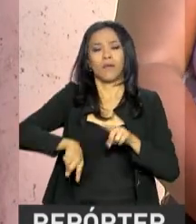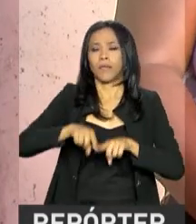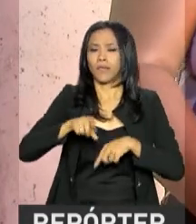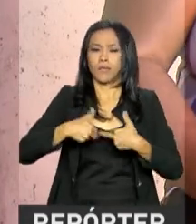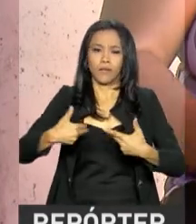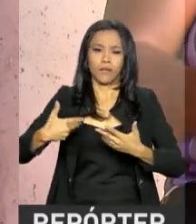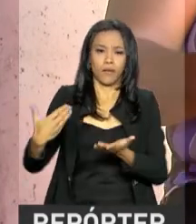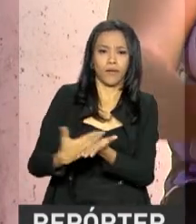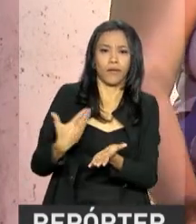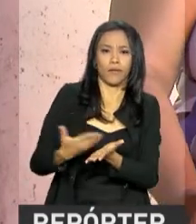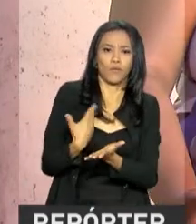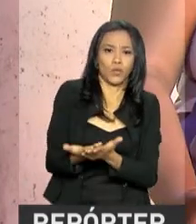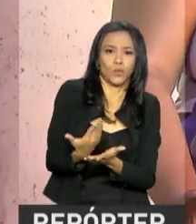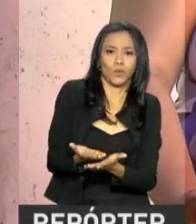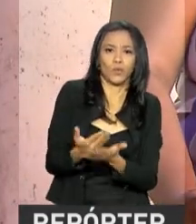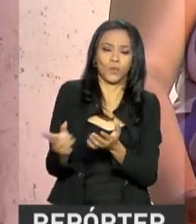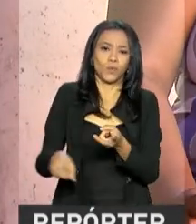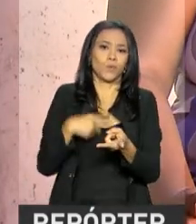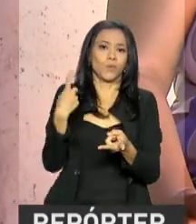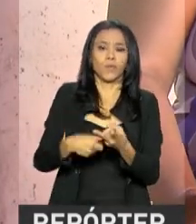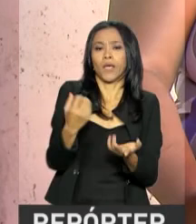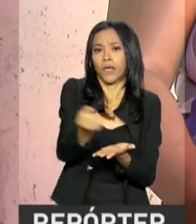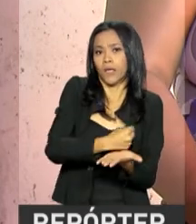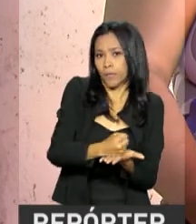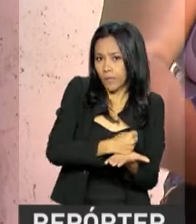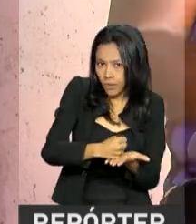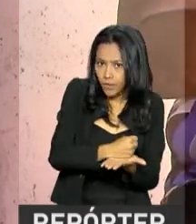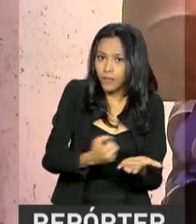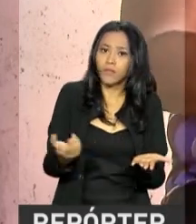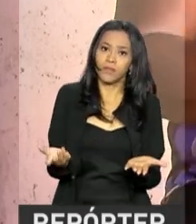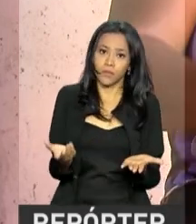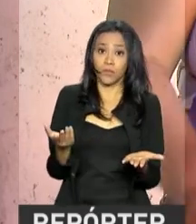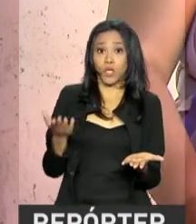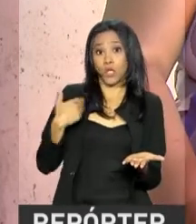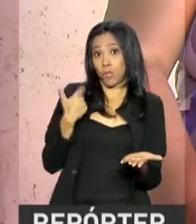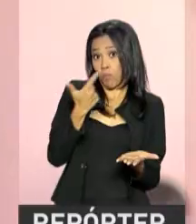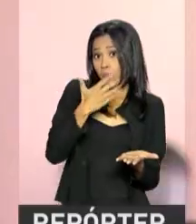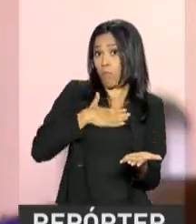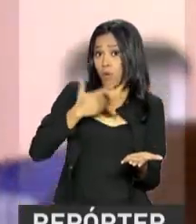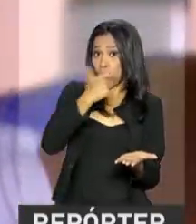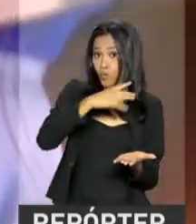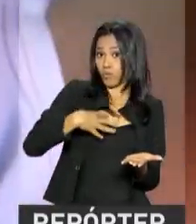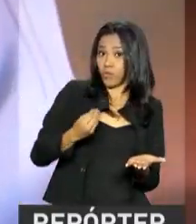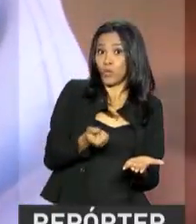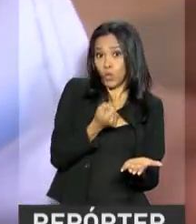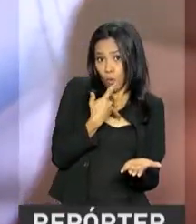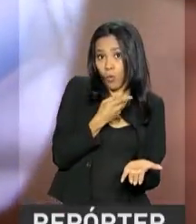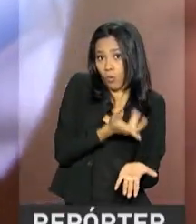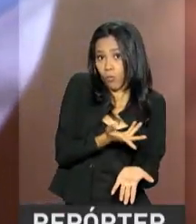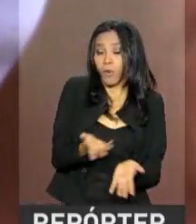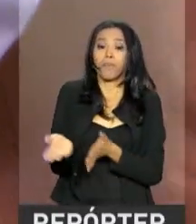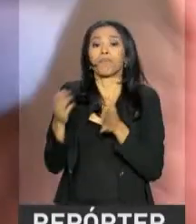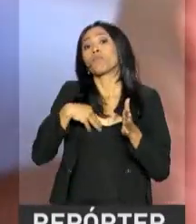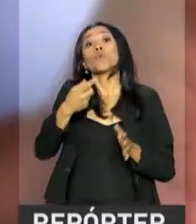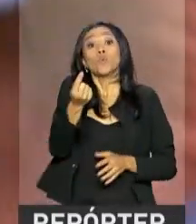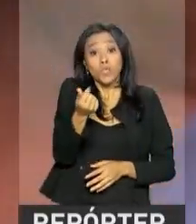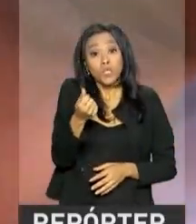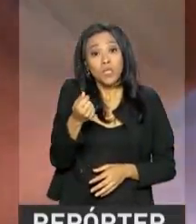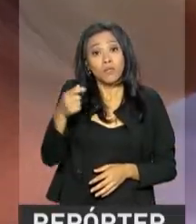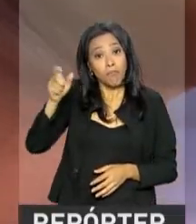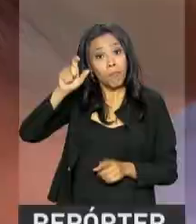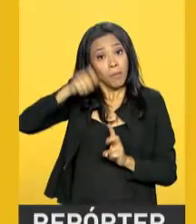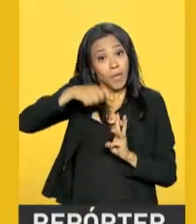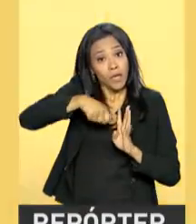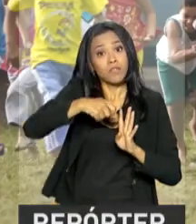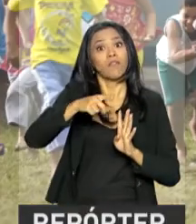é no remédio o medicamento que que o meu outro filho tomou o dinheiro que ajuda a nível de todo mês agora vai